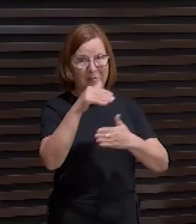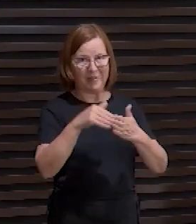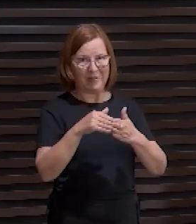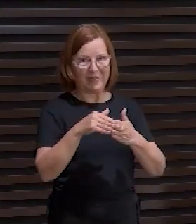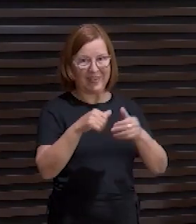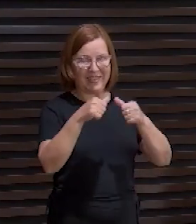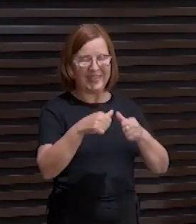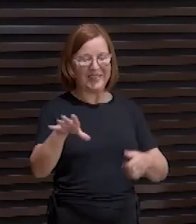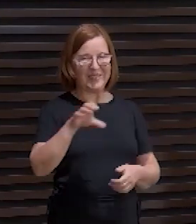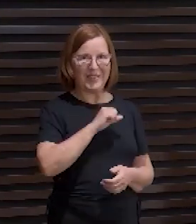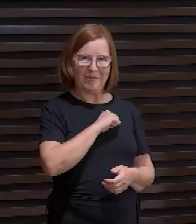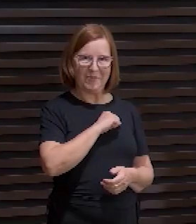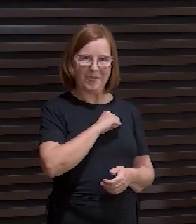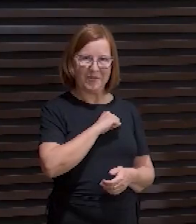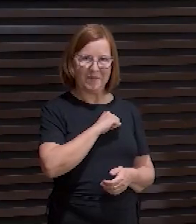da perfeição.